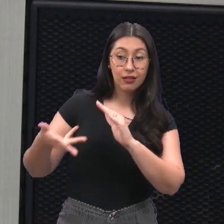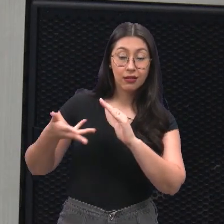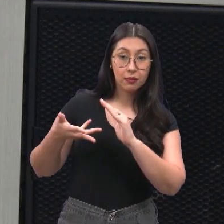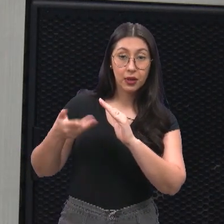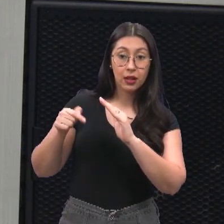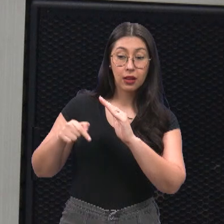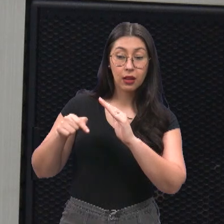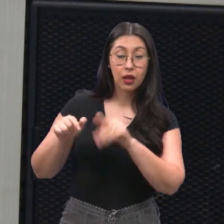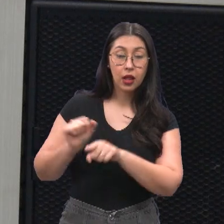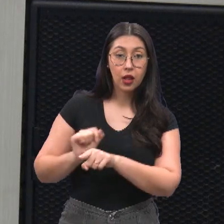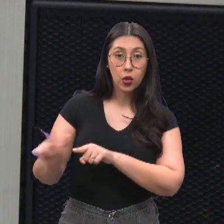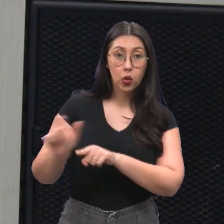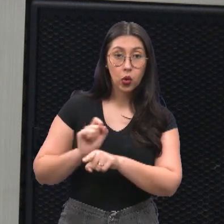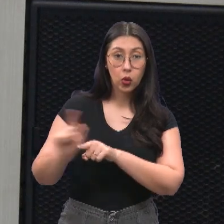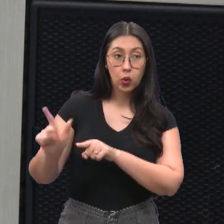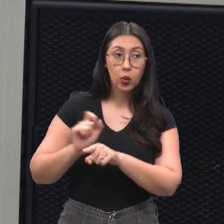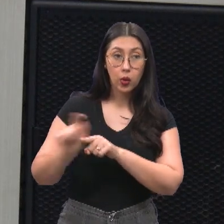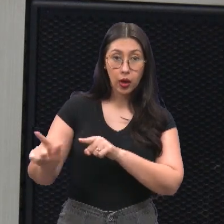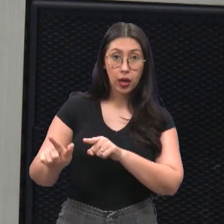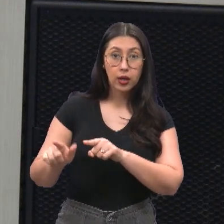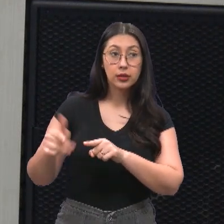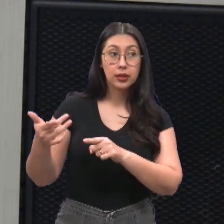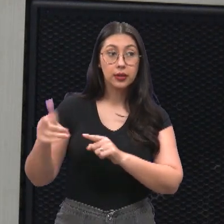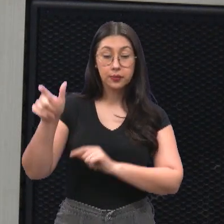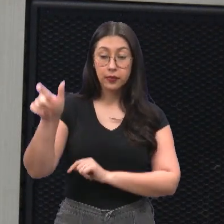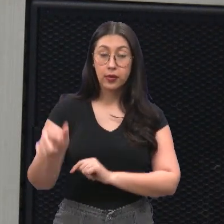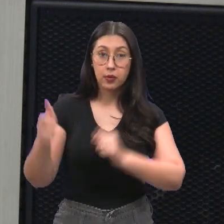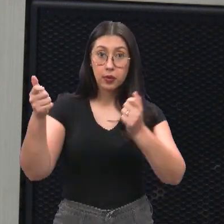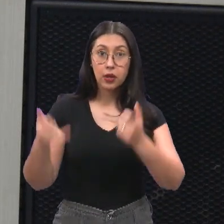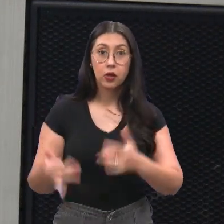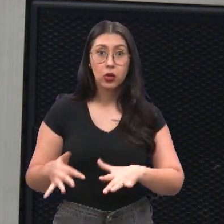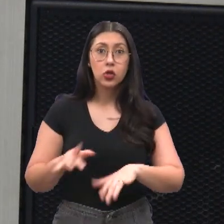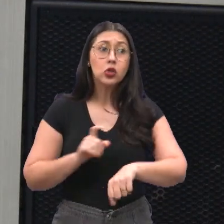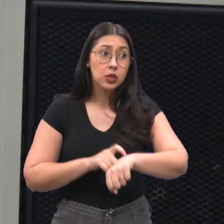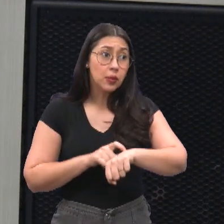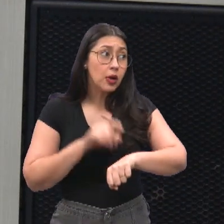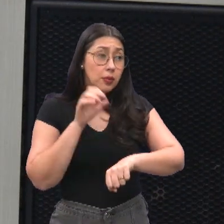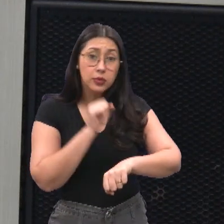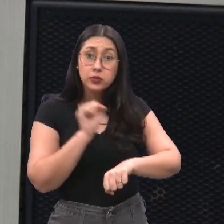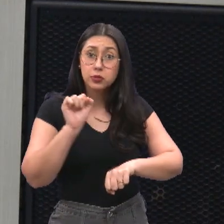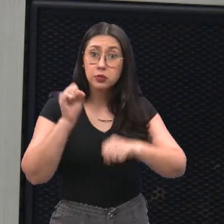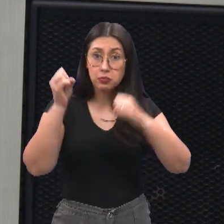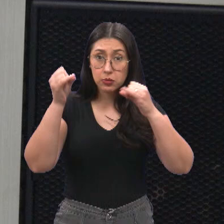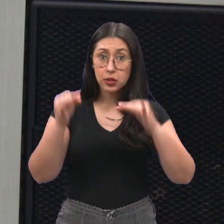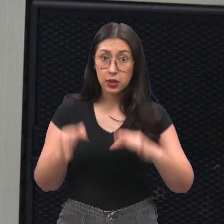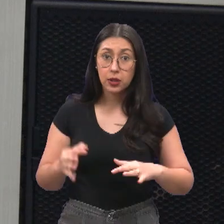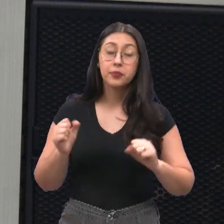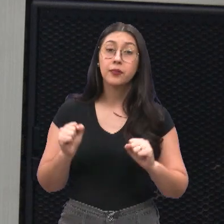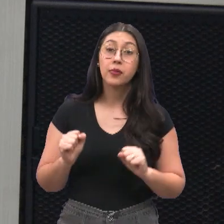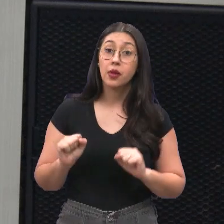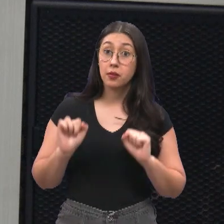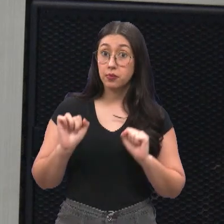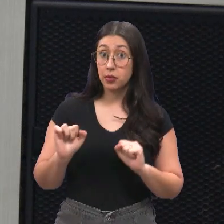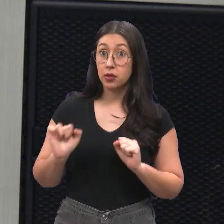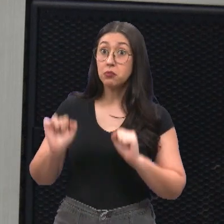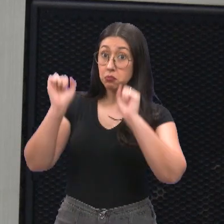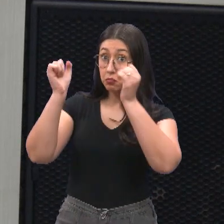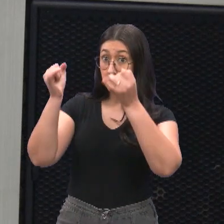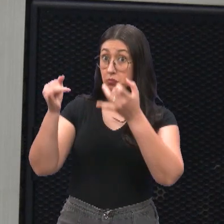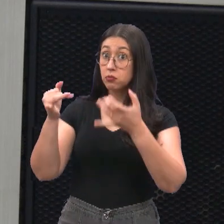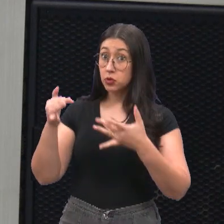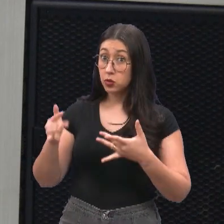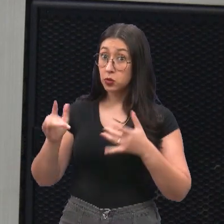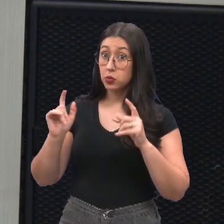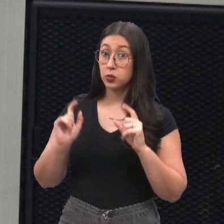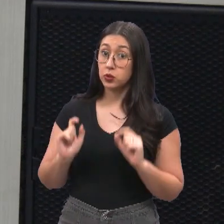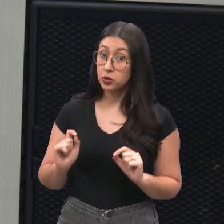do imóvel. E ele nos explicou, só peço um pouquinho mais de tempo, presidente, para eu poder explicar, mas ele nos explicou, na